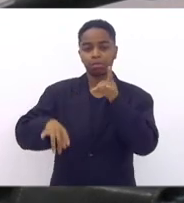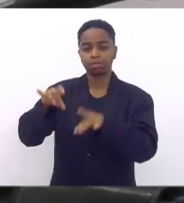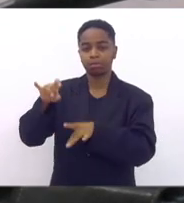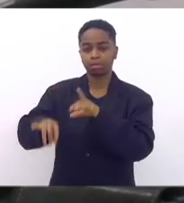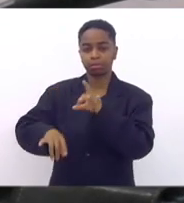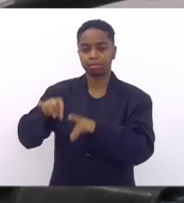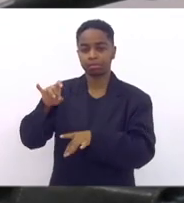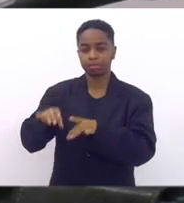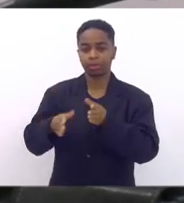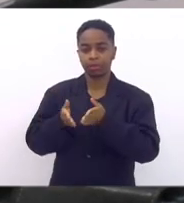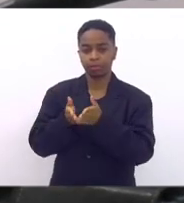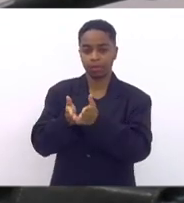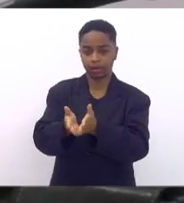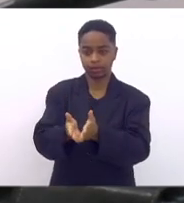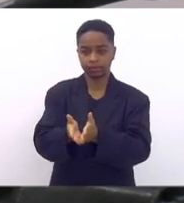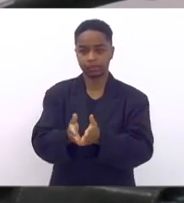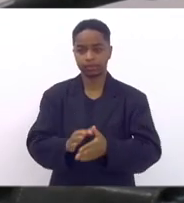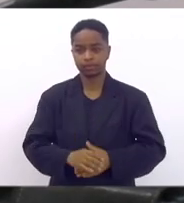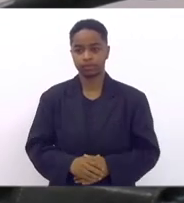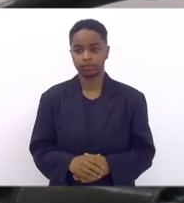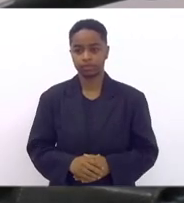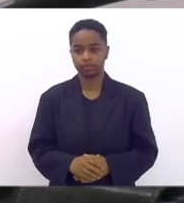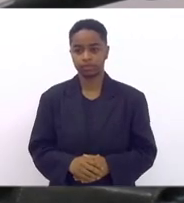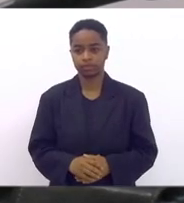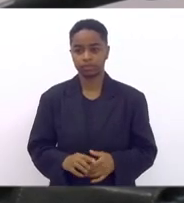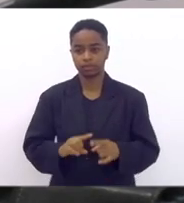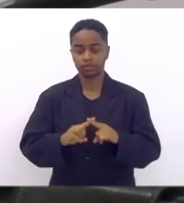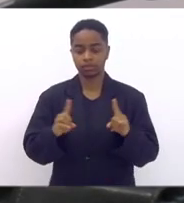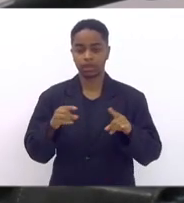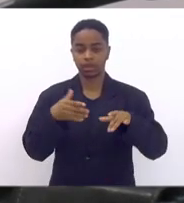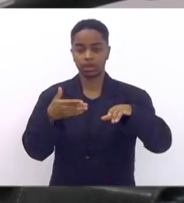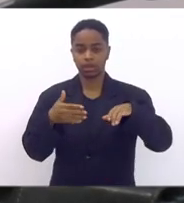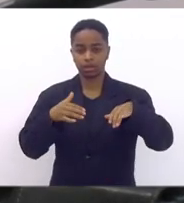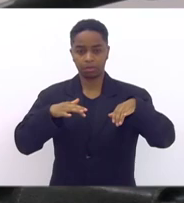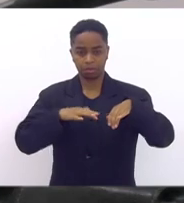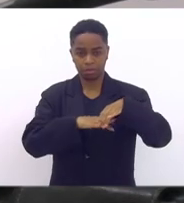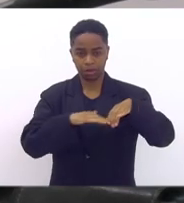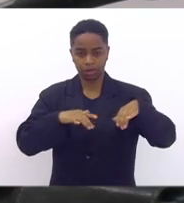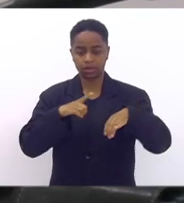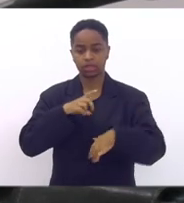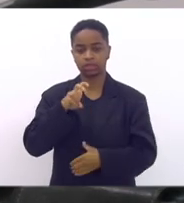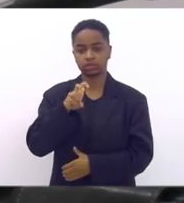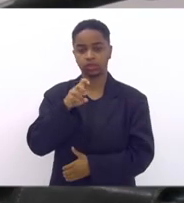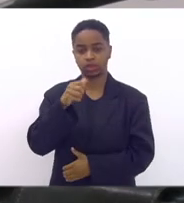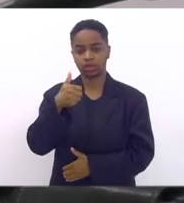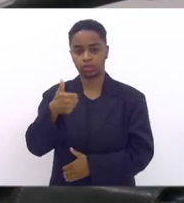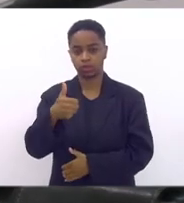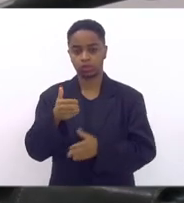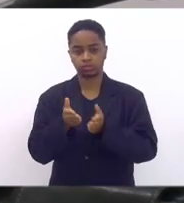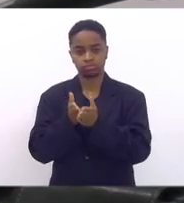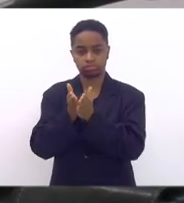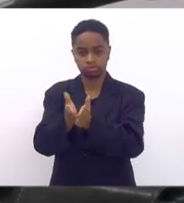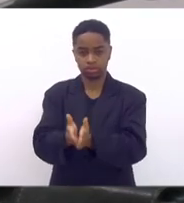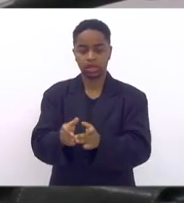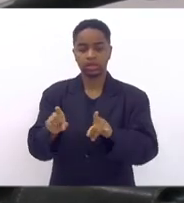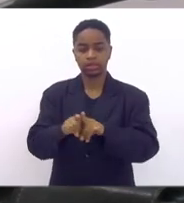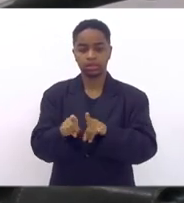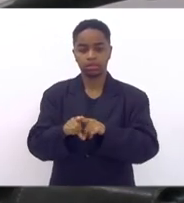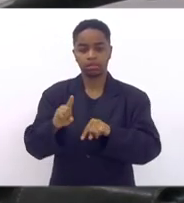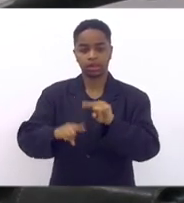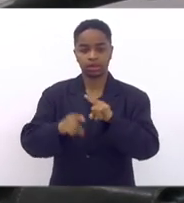CPI Nas Profundezas da Bahia de Guanabara havia 51 embarcações e cascos abandonados nos últimos 5